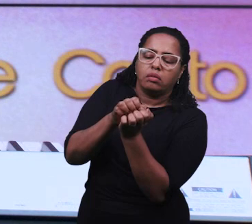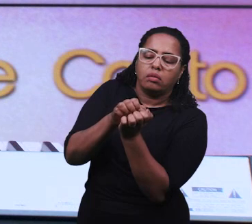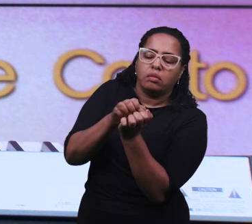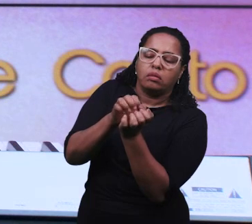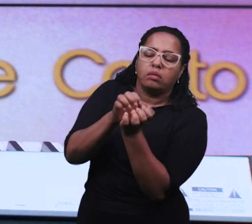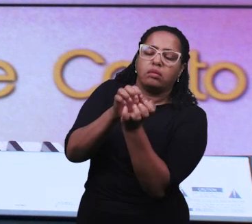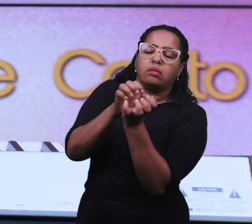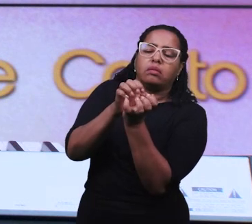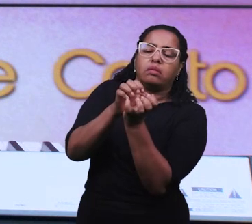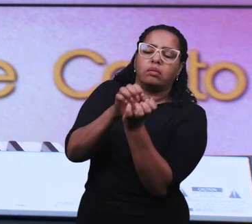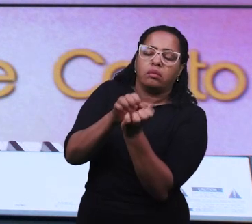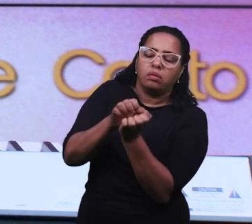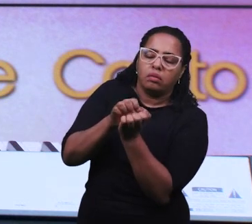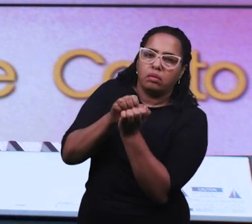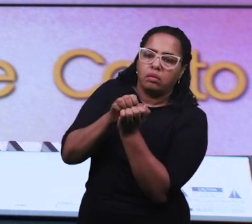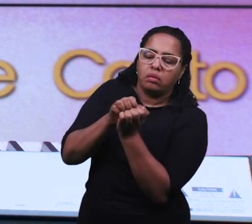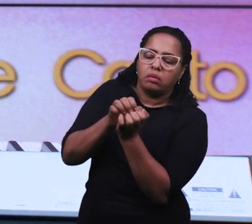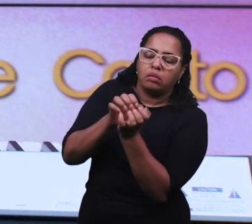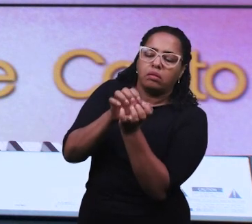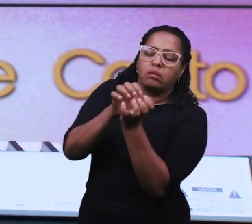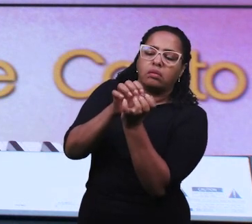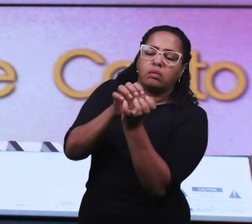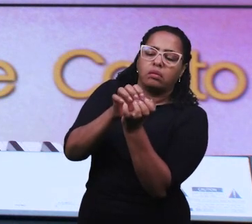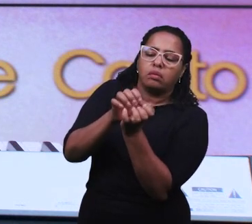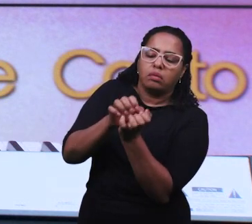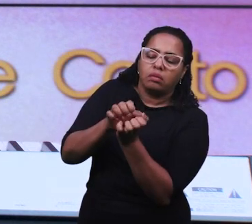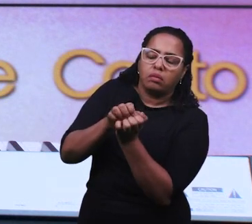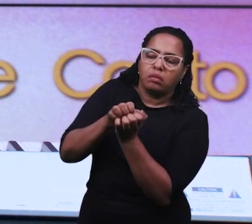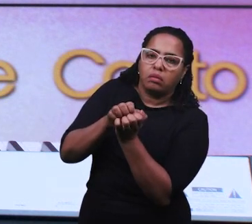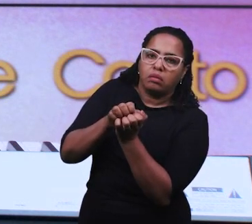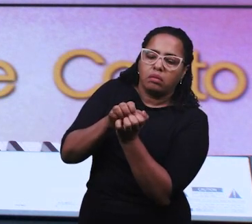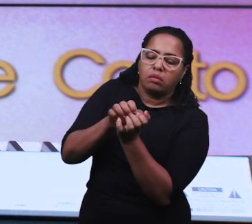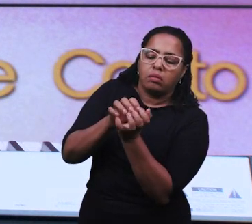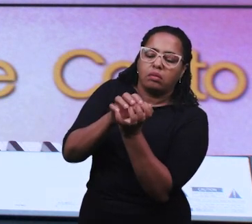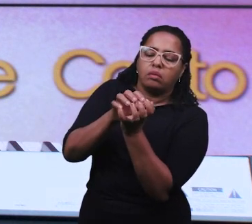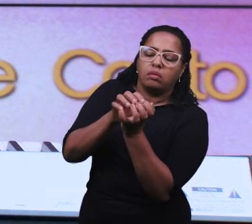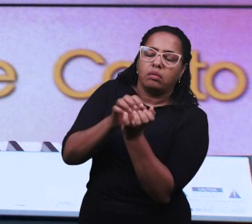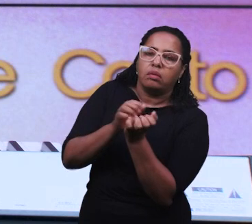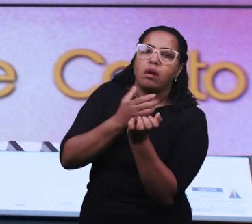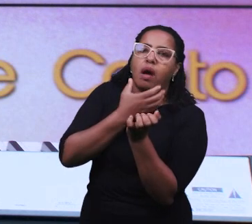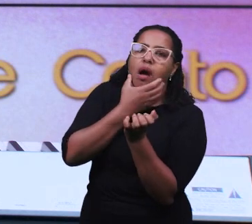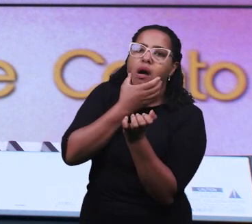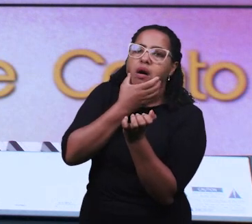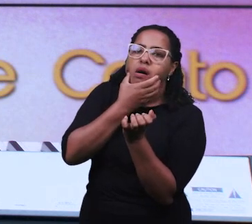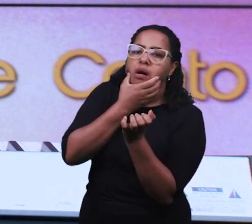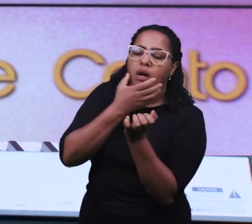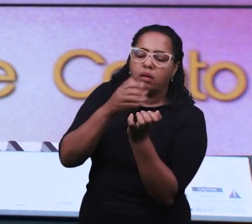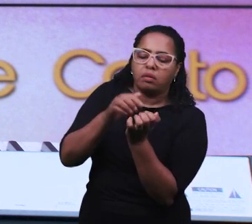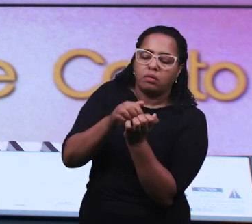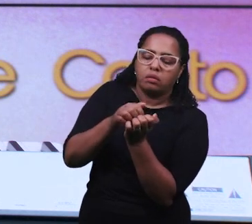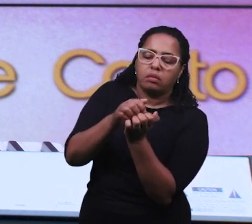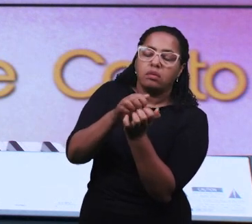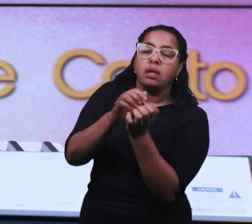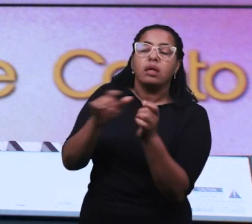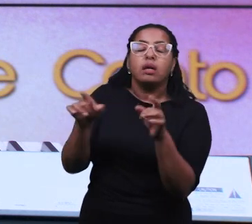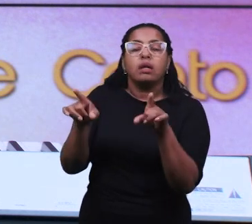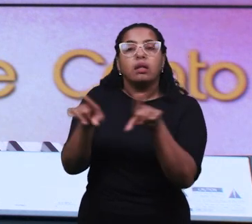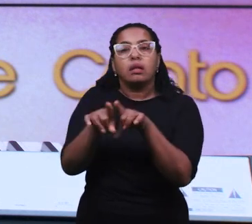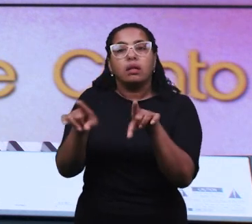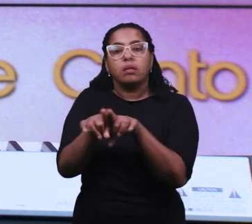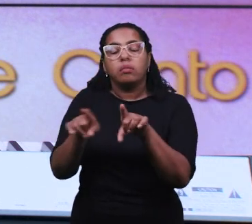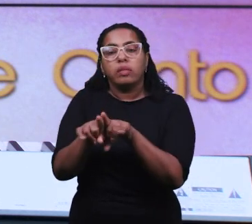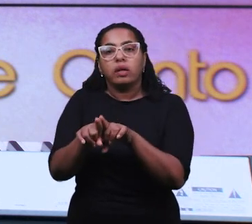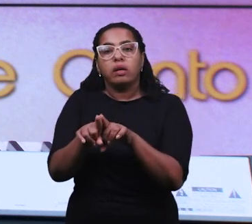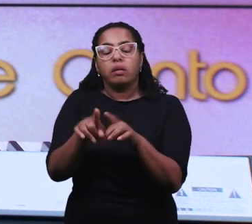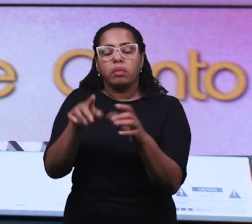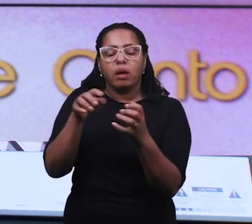sustentando a estrutura óssea em relação à mandíbula, também para que ela não